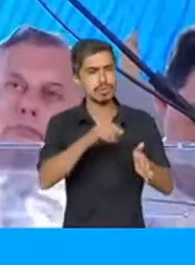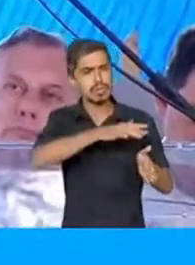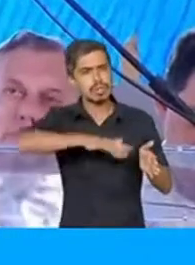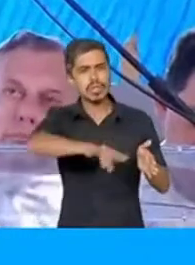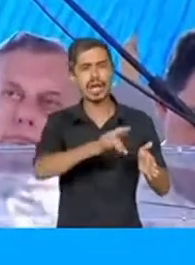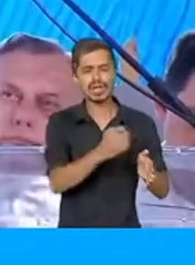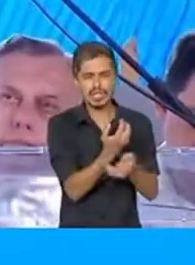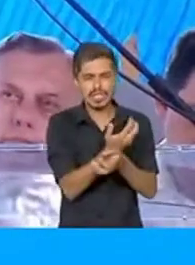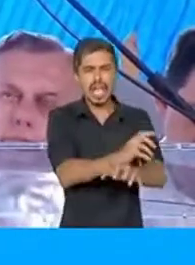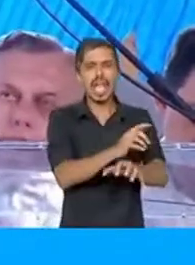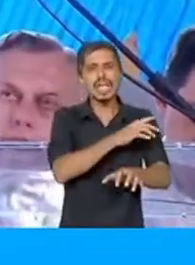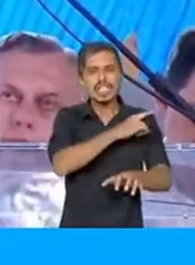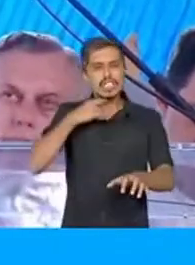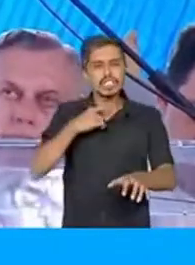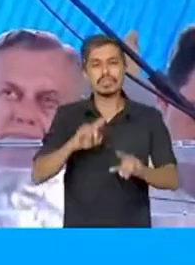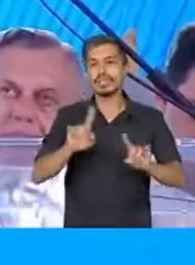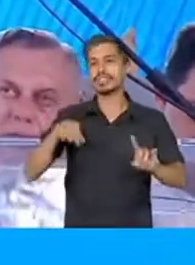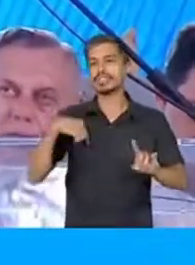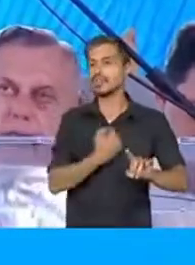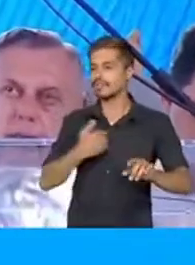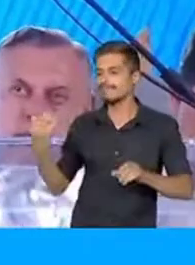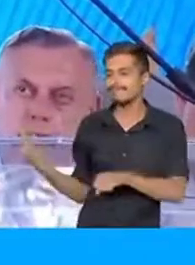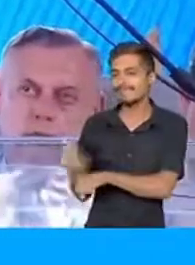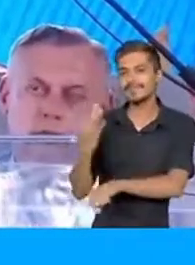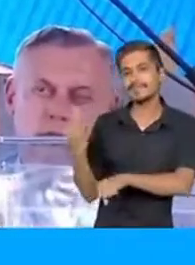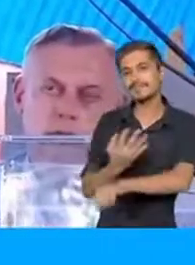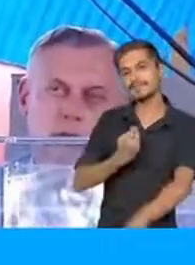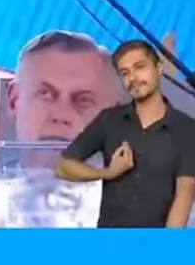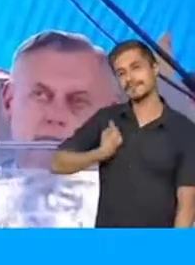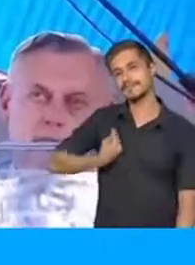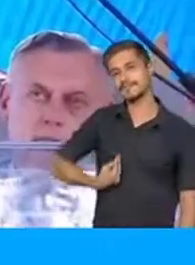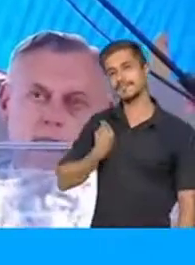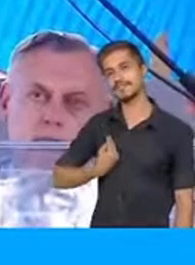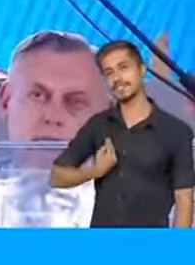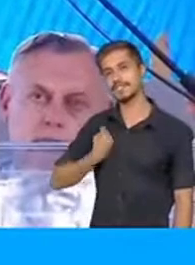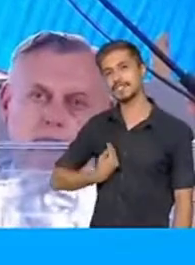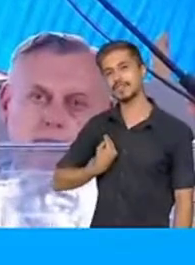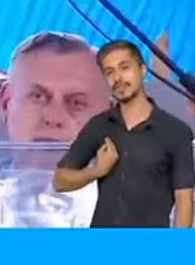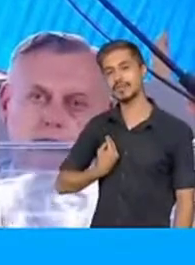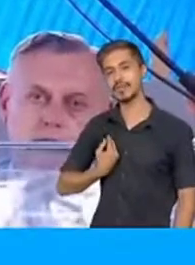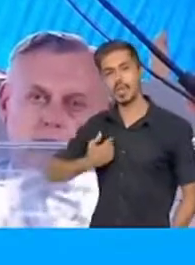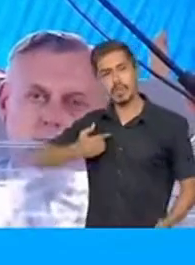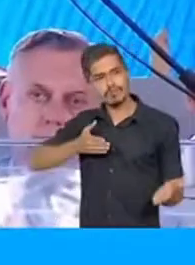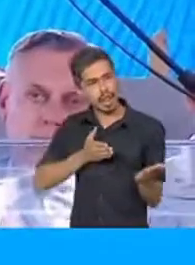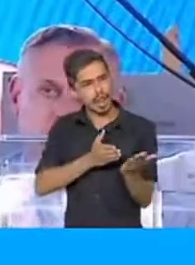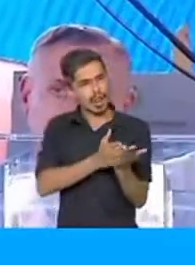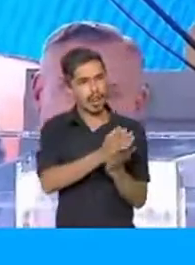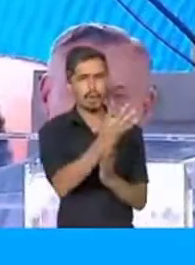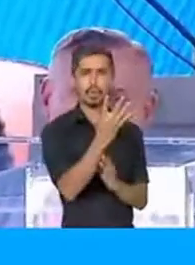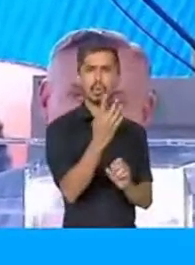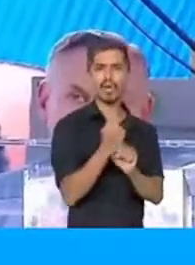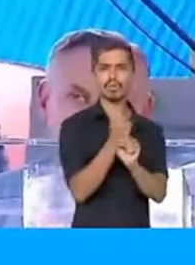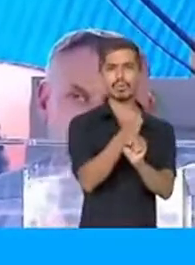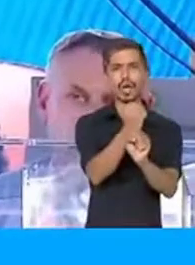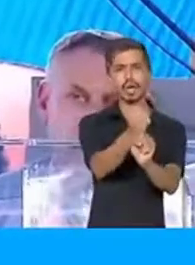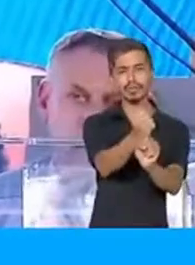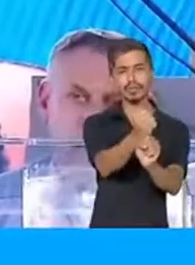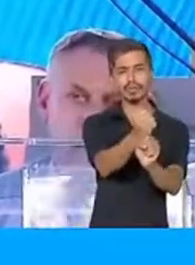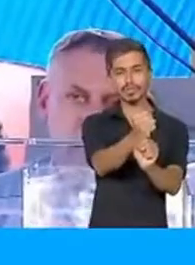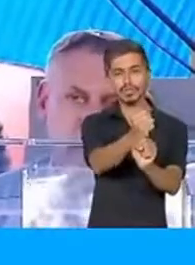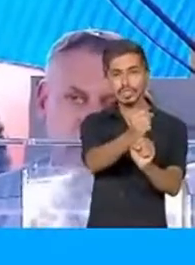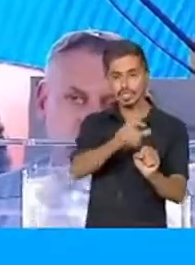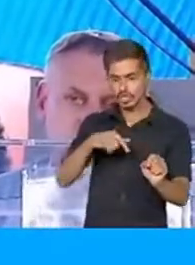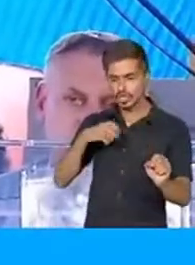morte e permanecemos vivos. Atravessemos os últimos 4 anos. Se o Brasil